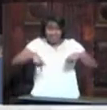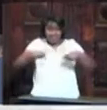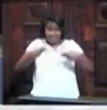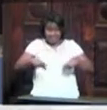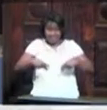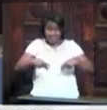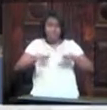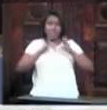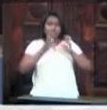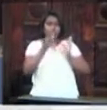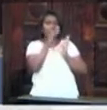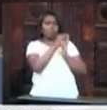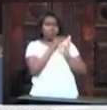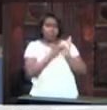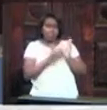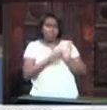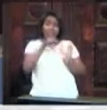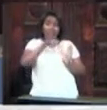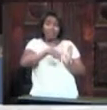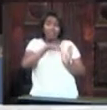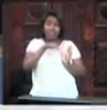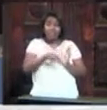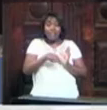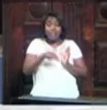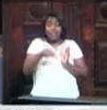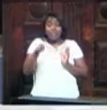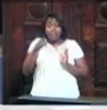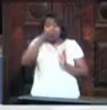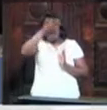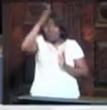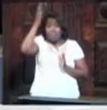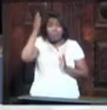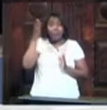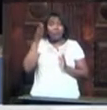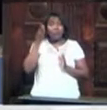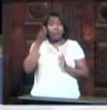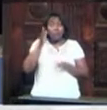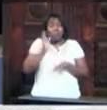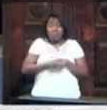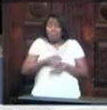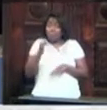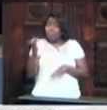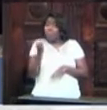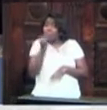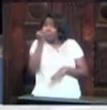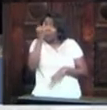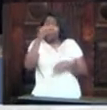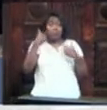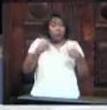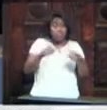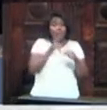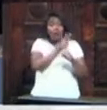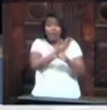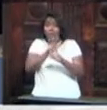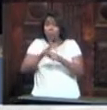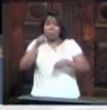foi registrado aqui, que prestam os mais relevantes serviços à